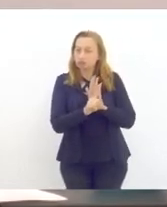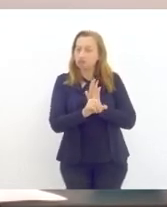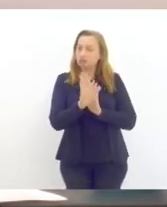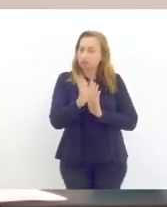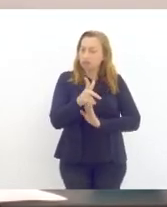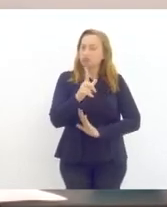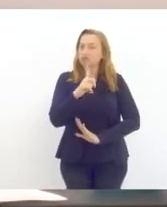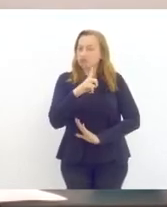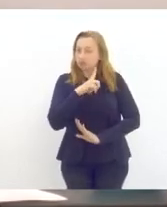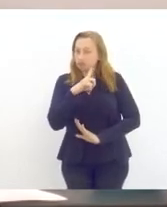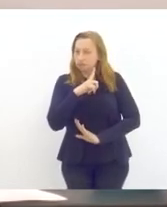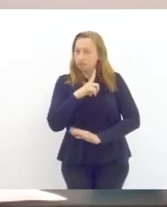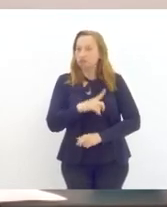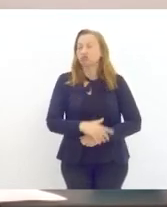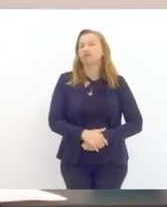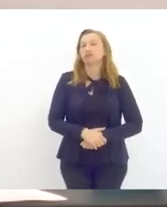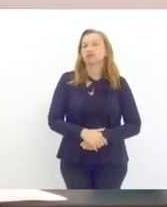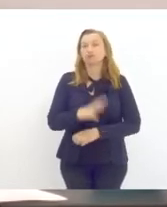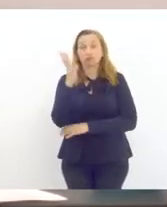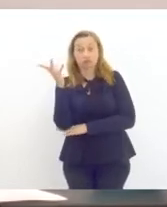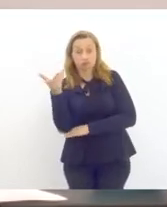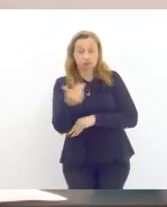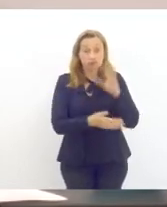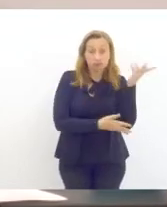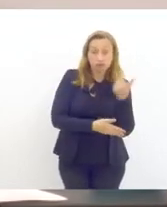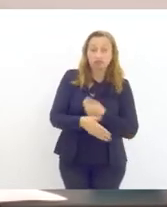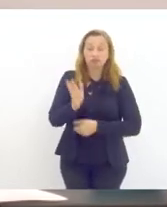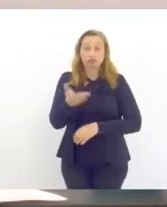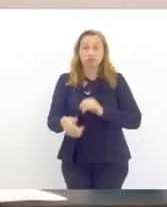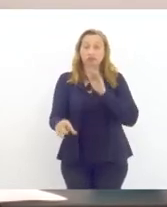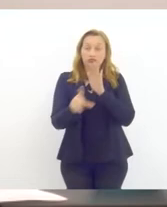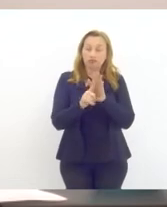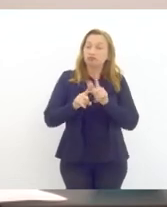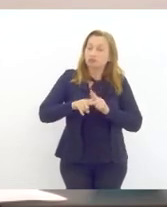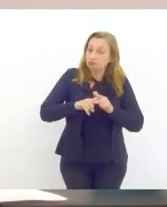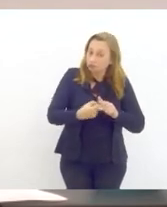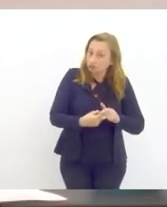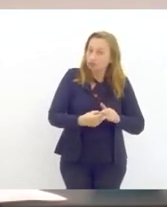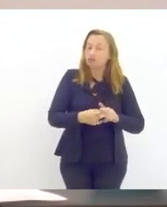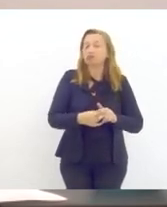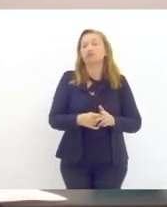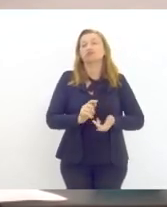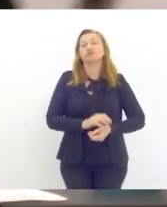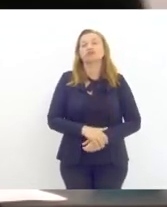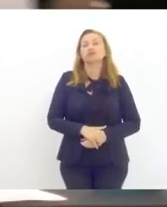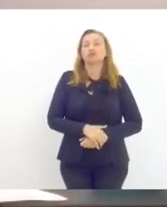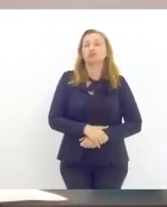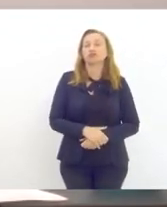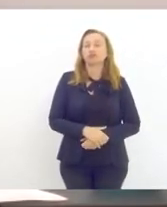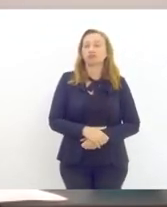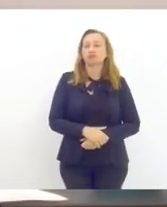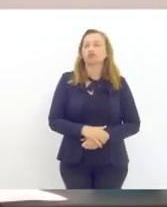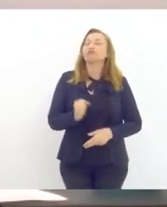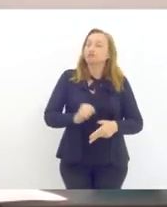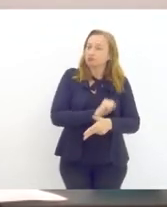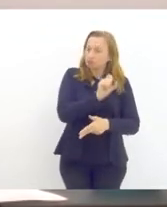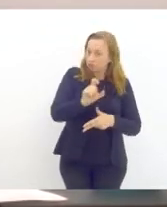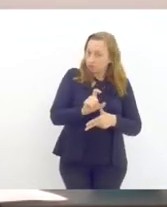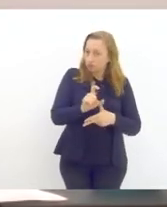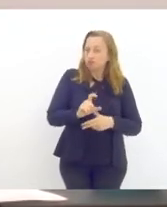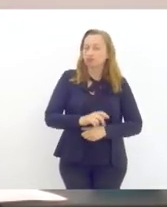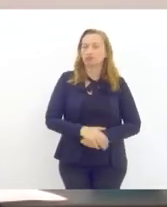existente que diz respeito ao meio ambiente, inclusive lei já regulamentada pelo Poder